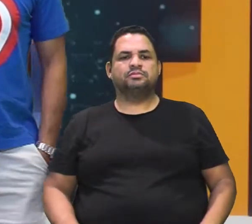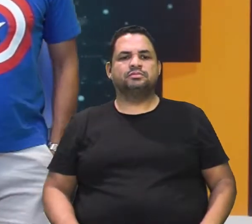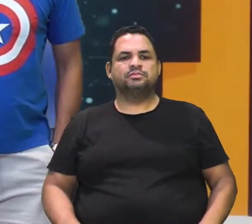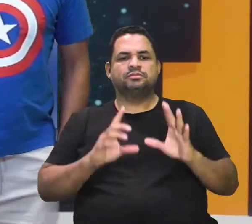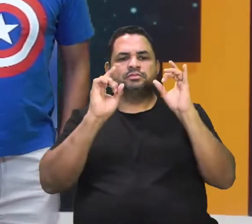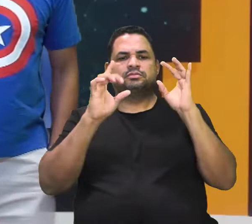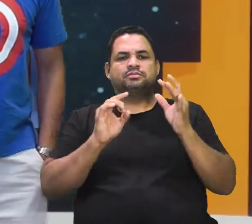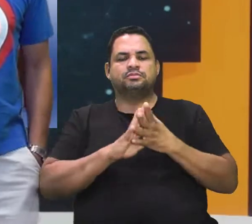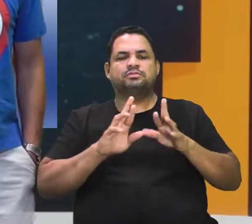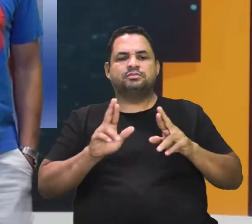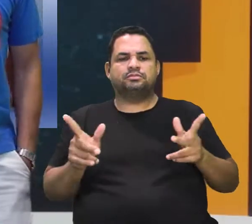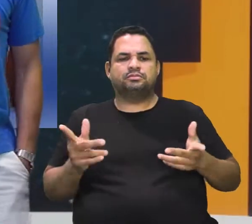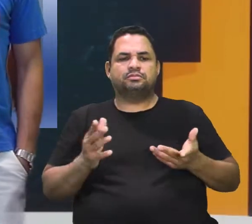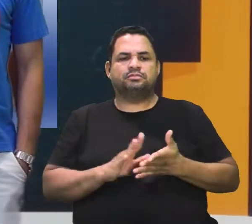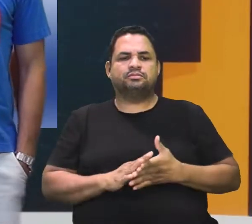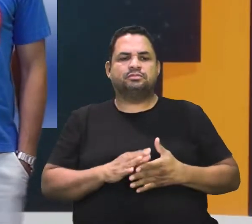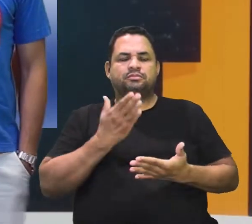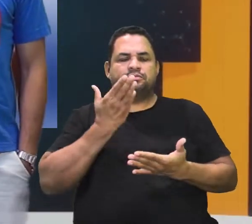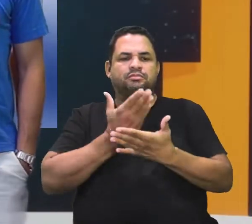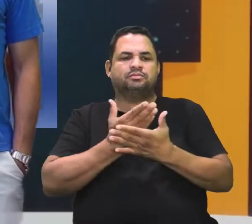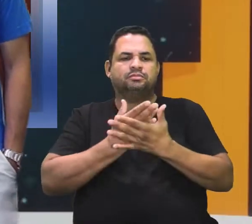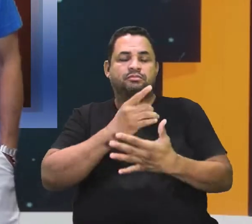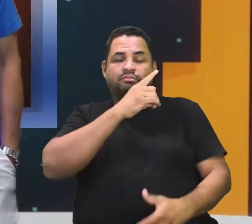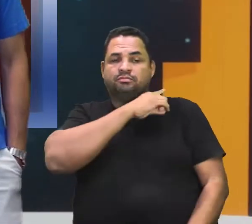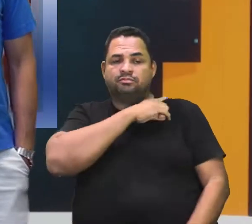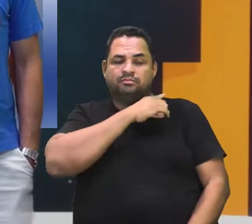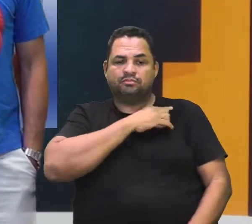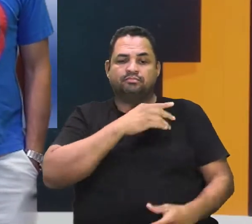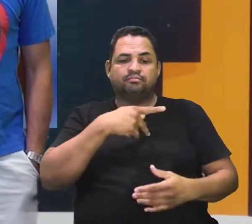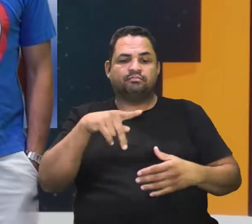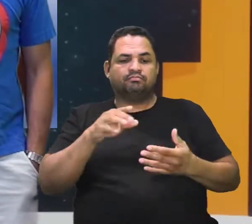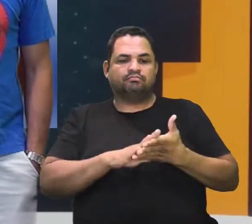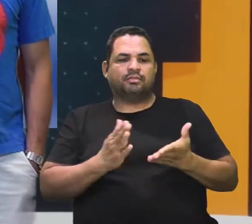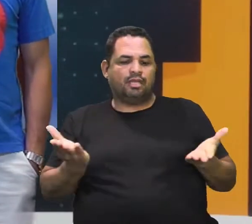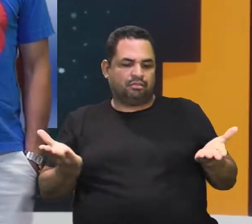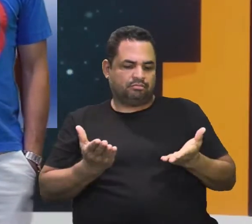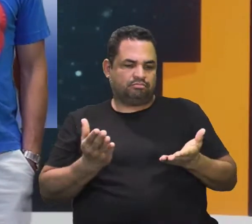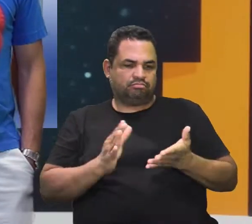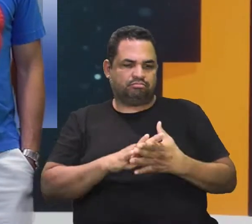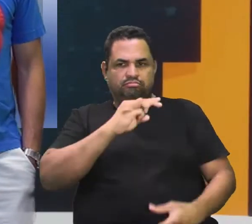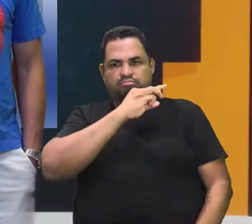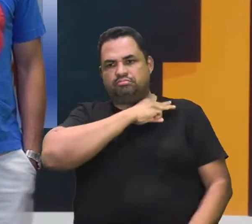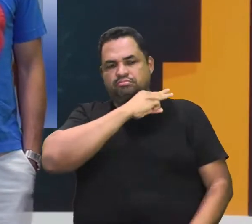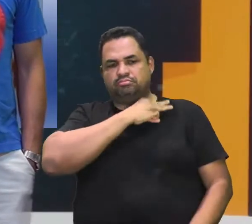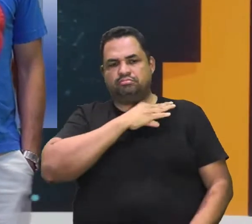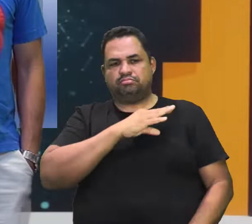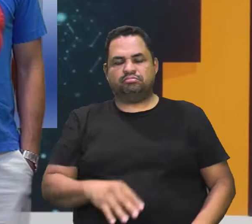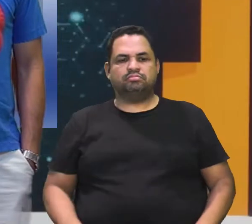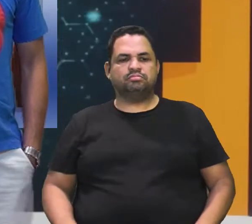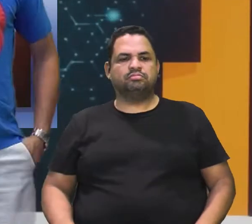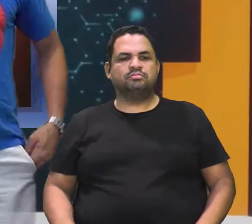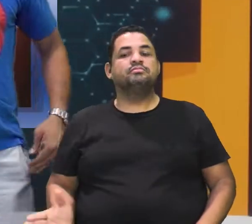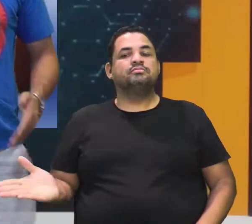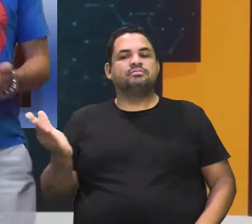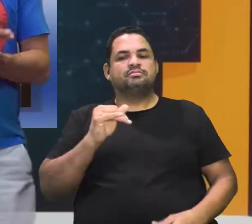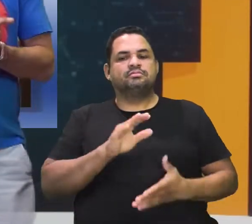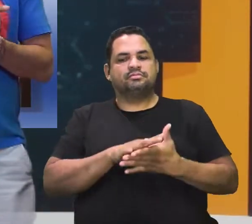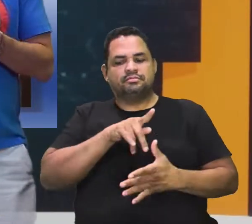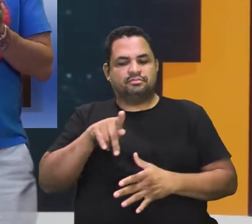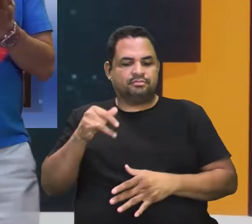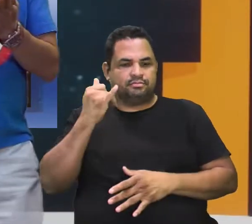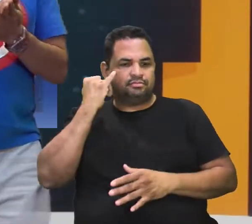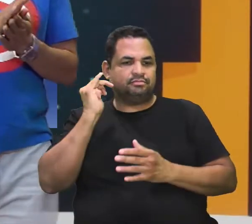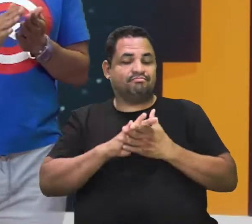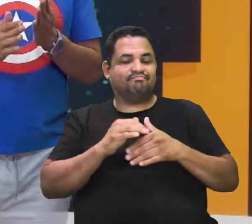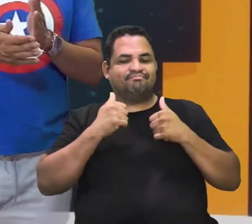esses detalhes são diferentes aí do estudo lá do primeiro ano para o estudo agora do terceirão. Então vamos lá, professor Sâmio, tudo